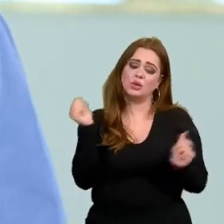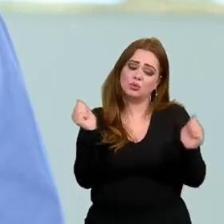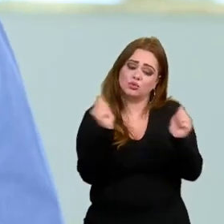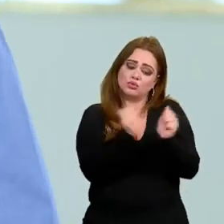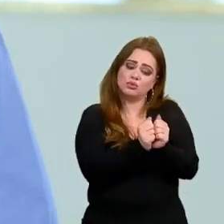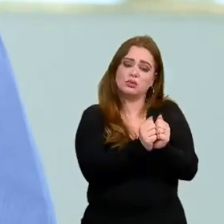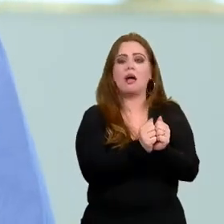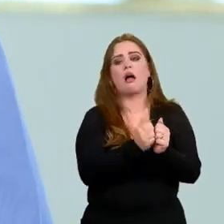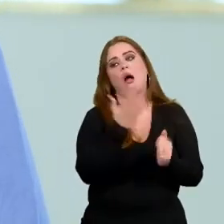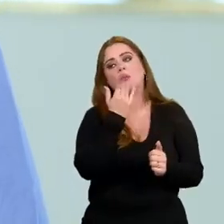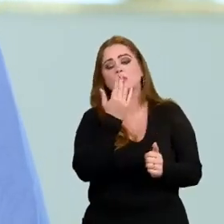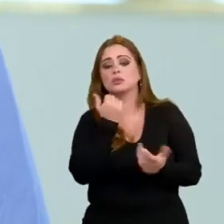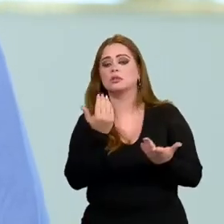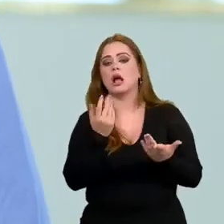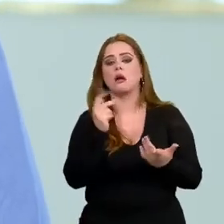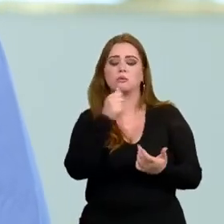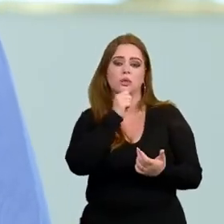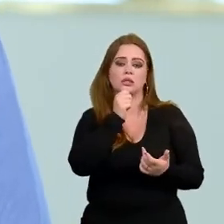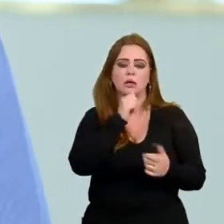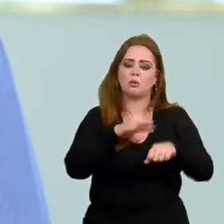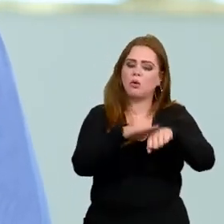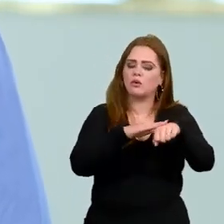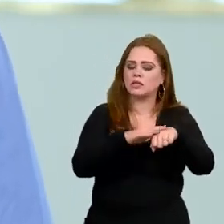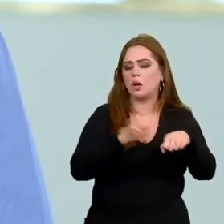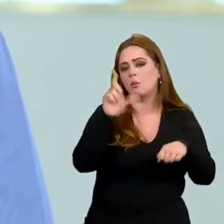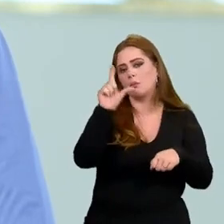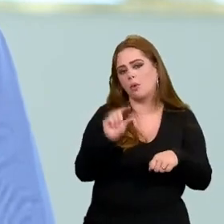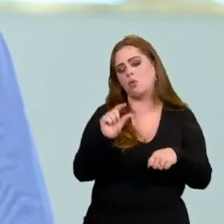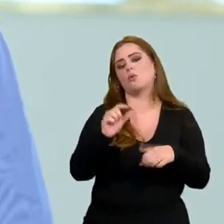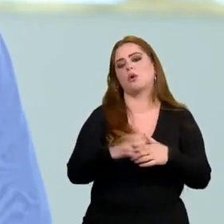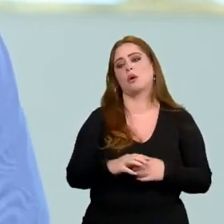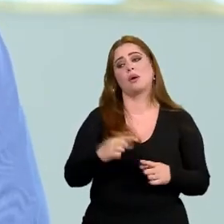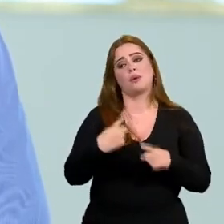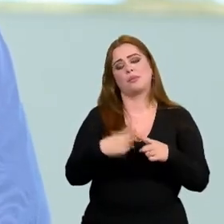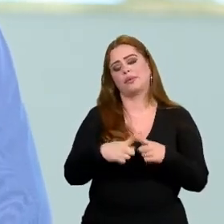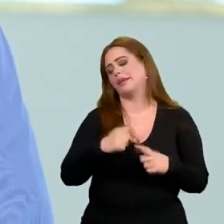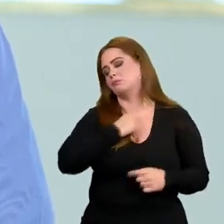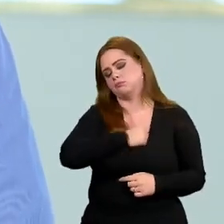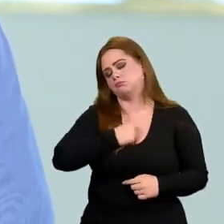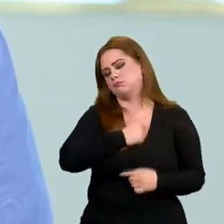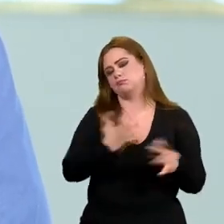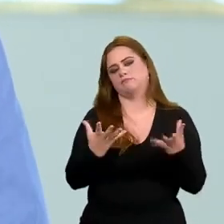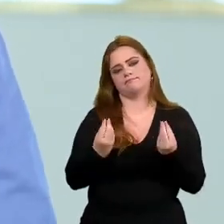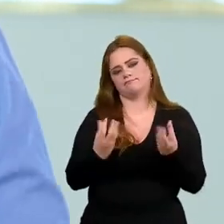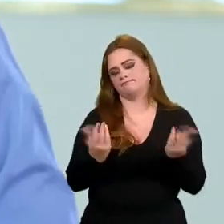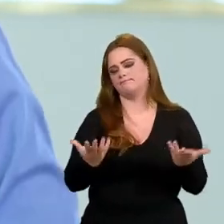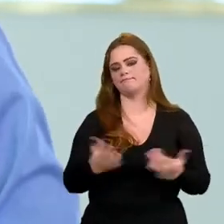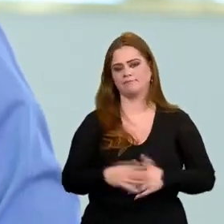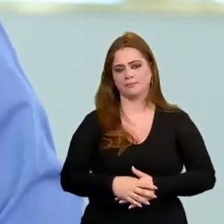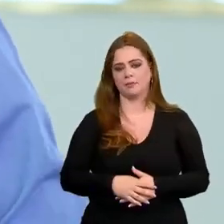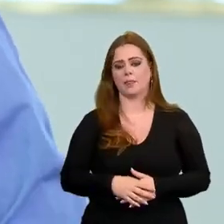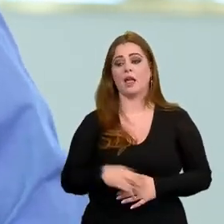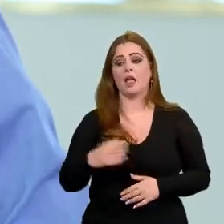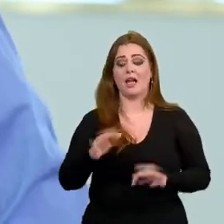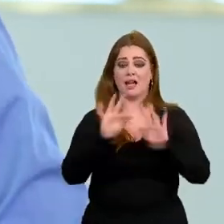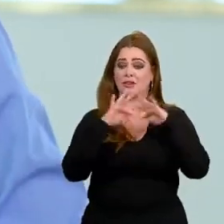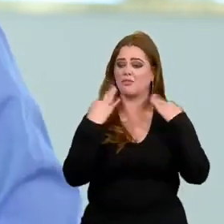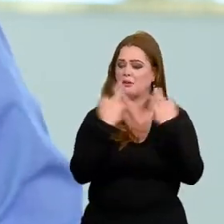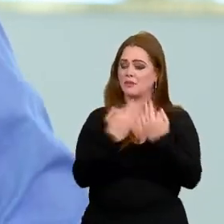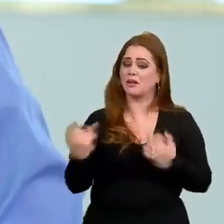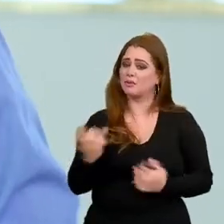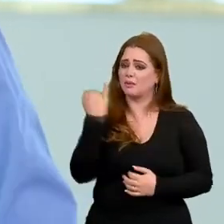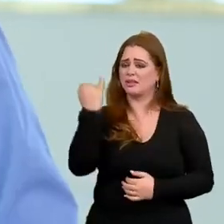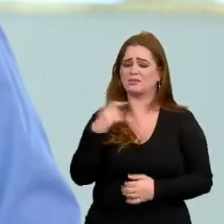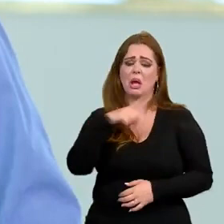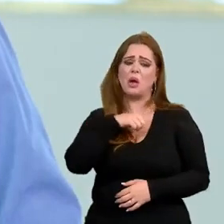e conversar um pouco, porque senão não aguenta. Não Né? aguenta. Família é super importante, né? Não Não, e tem. dá saudade. Saudade do filho, saudade